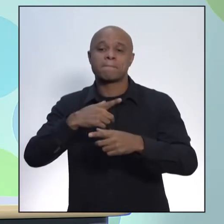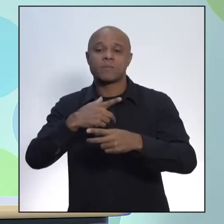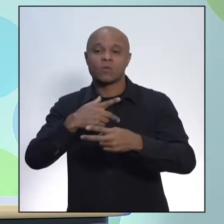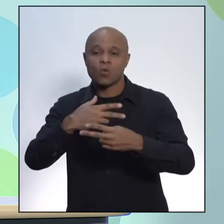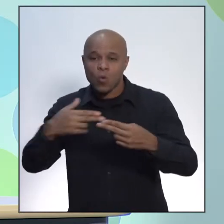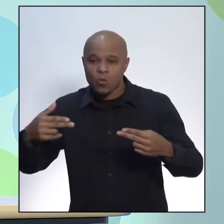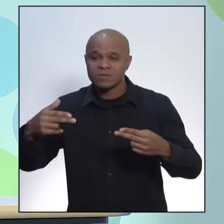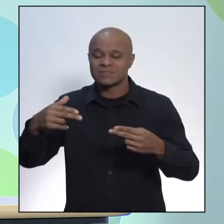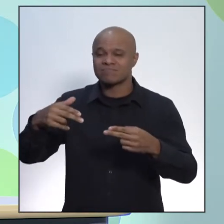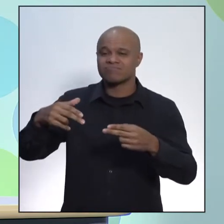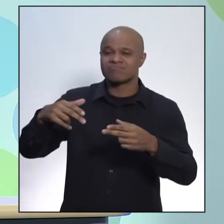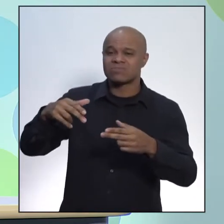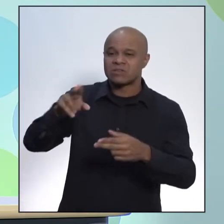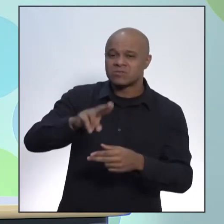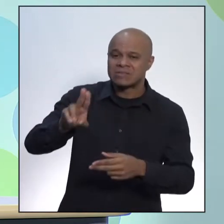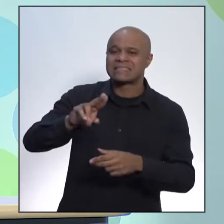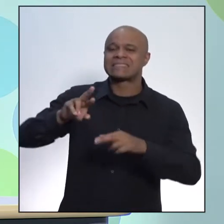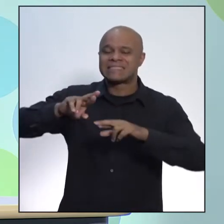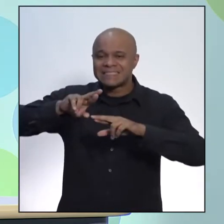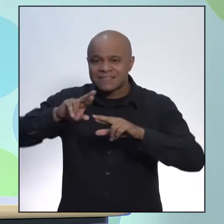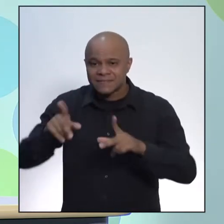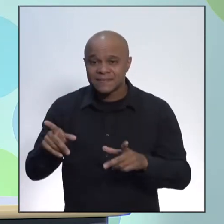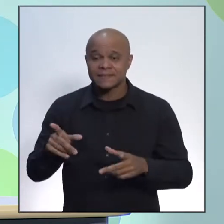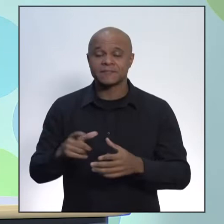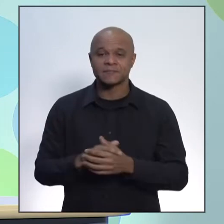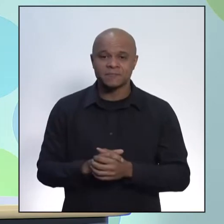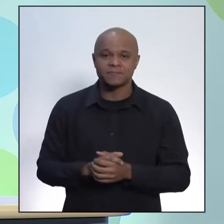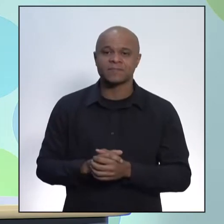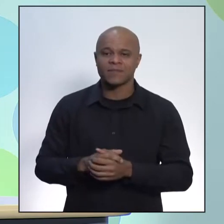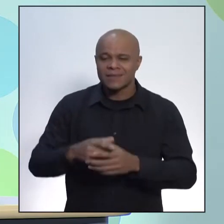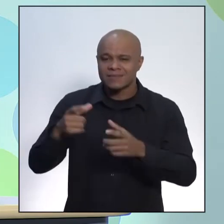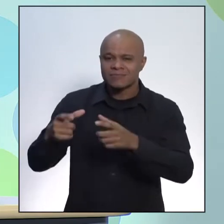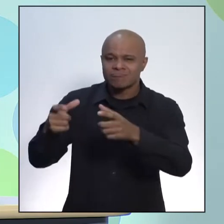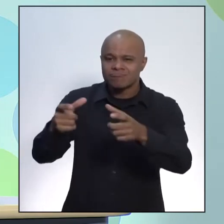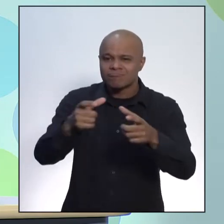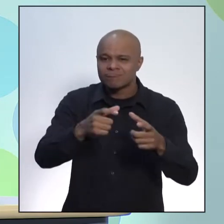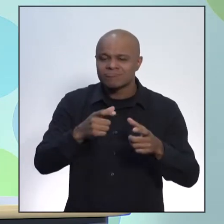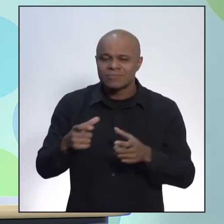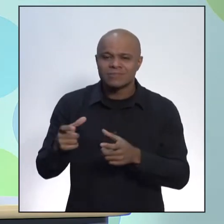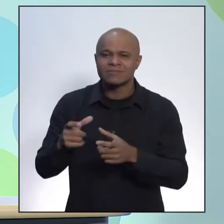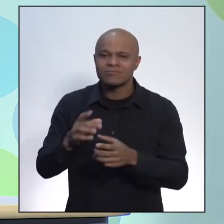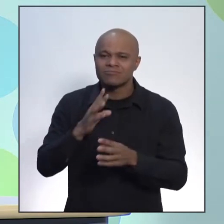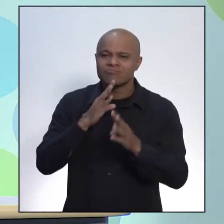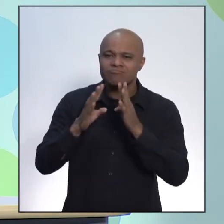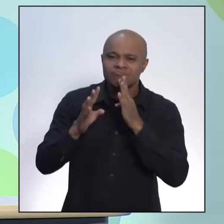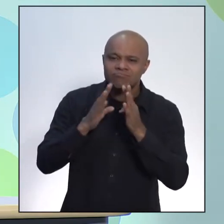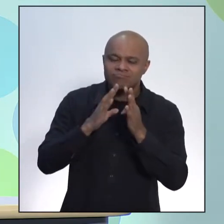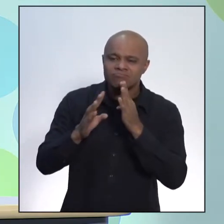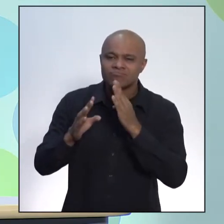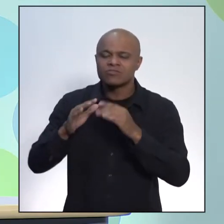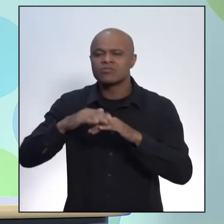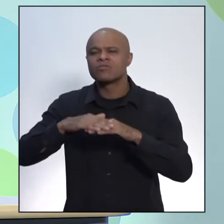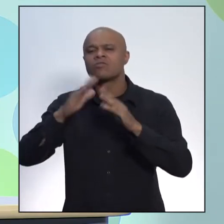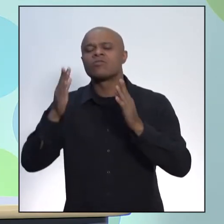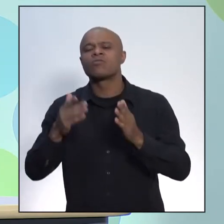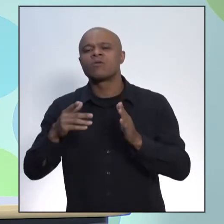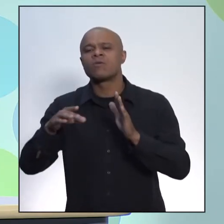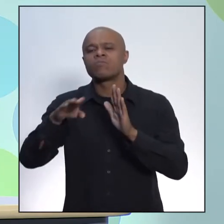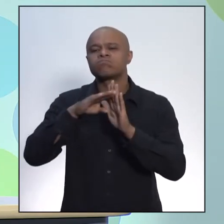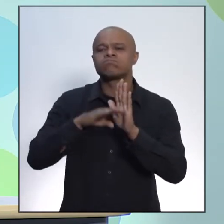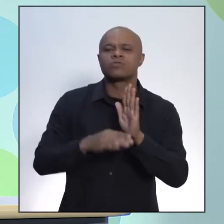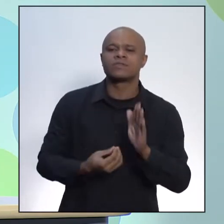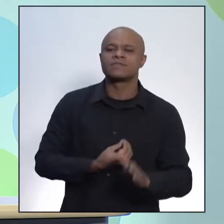os espaços de diálogo, a gente conhecer o aluno, a gente saber qual é o projeto de vida daquele